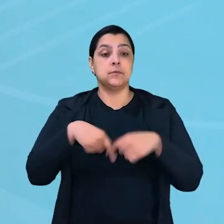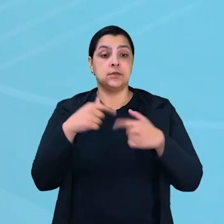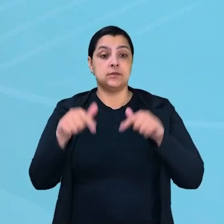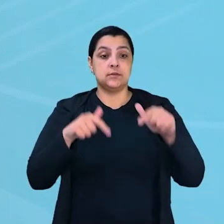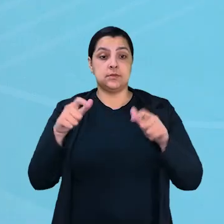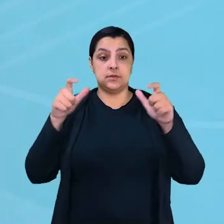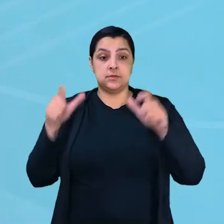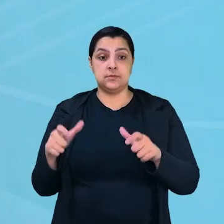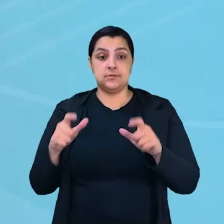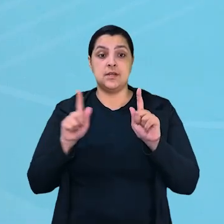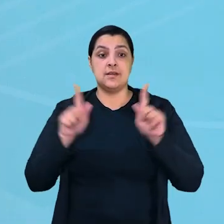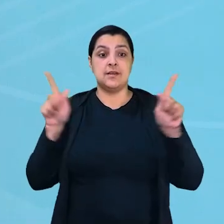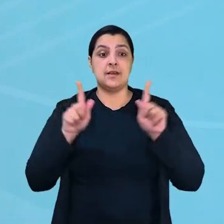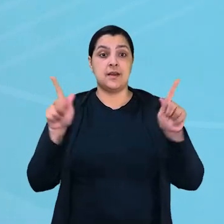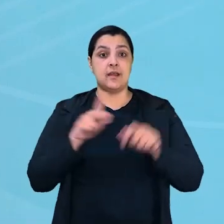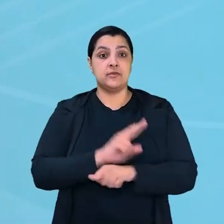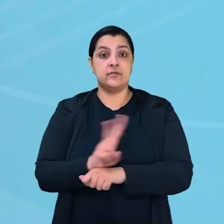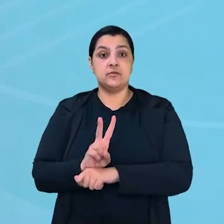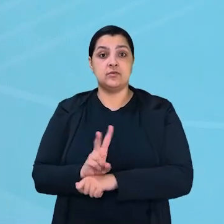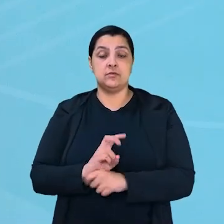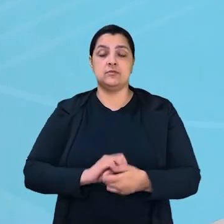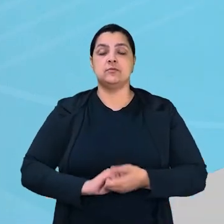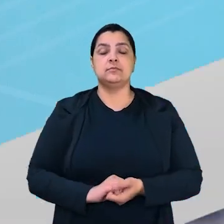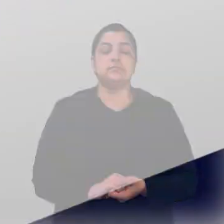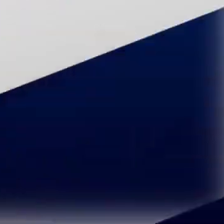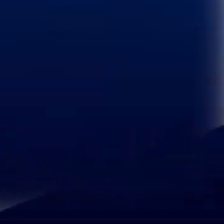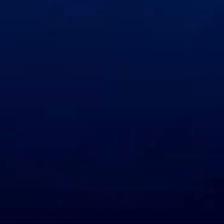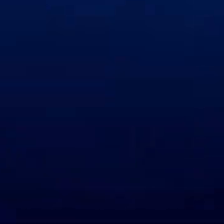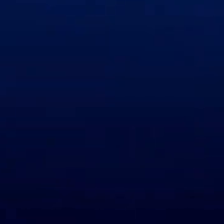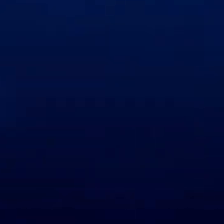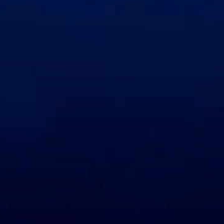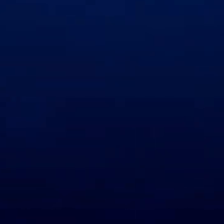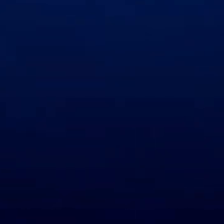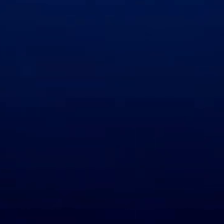por funcionamento de agência durante greve de vigilantes.